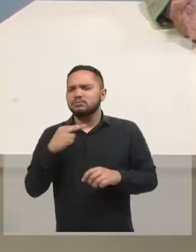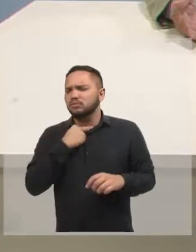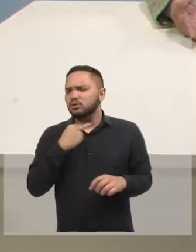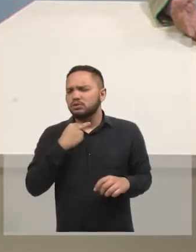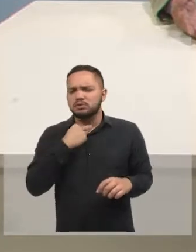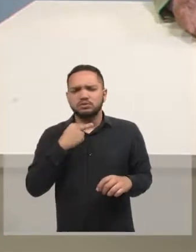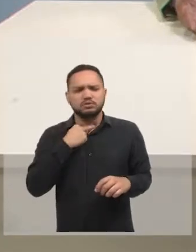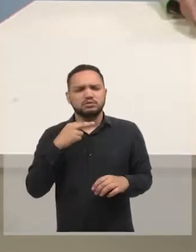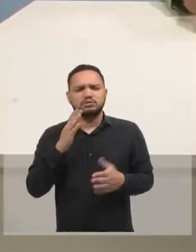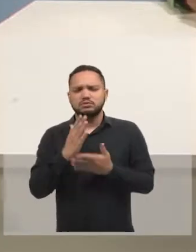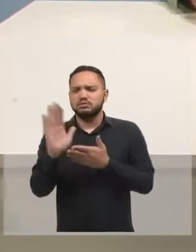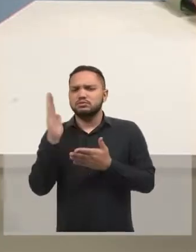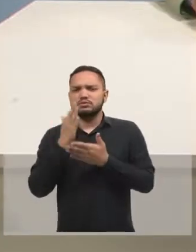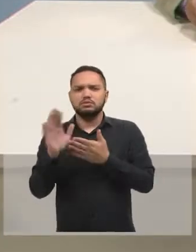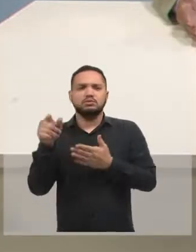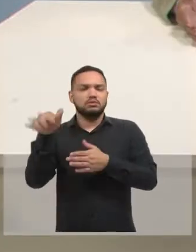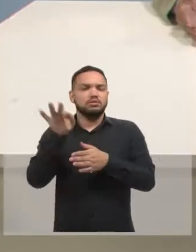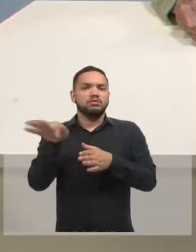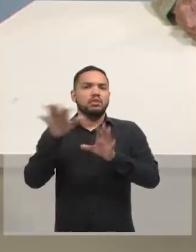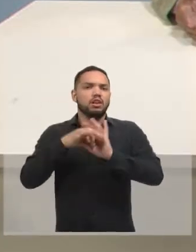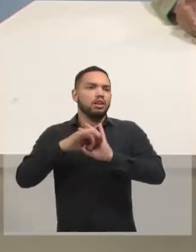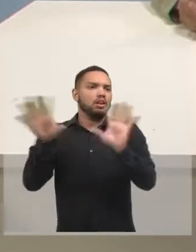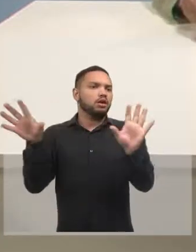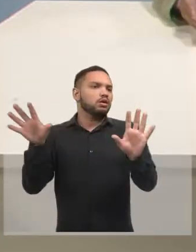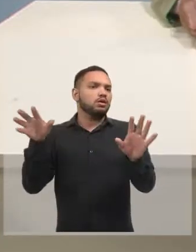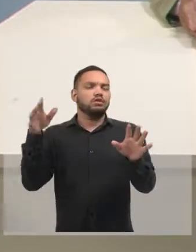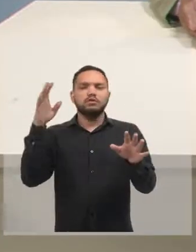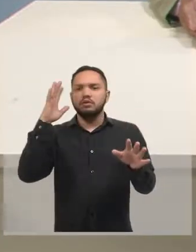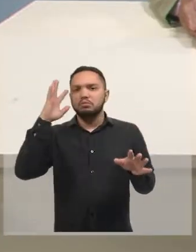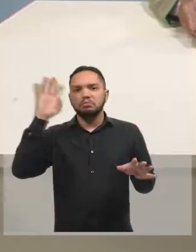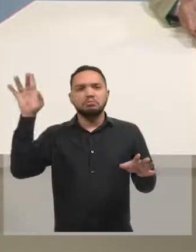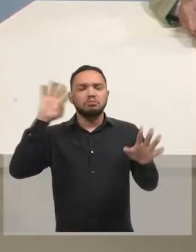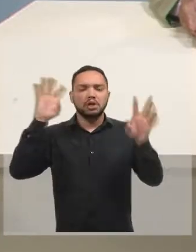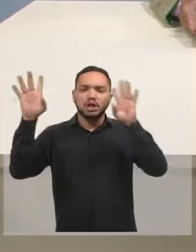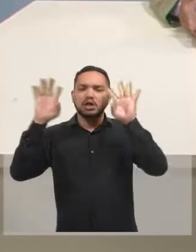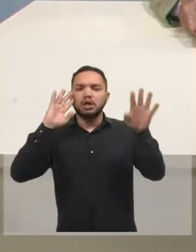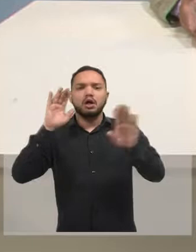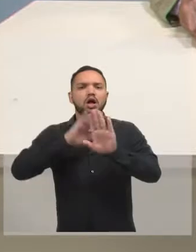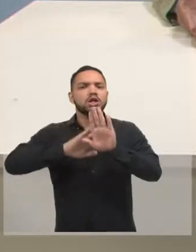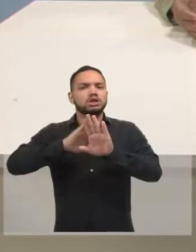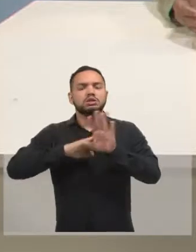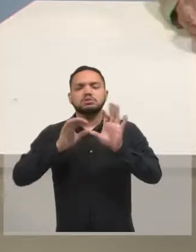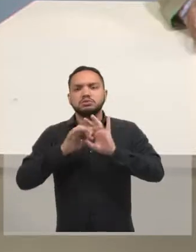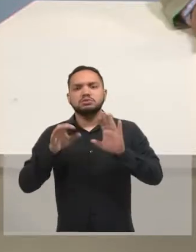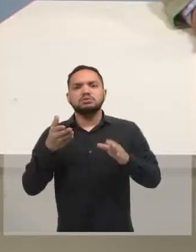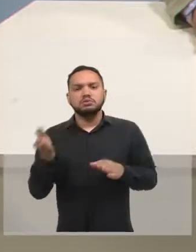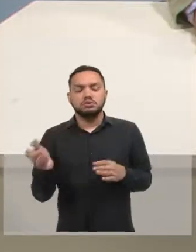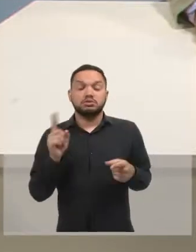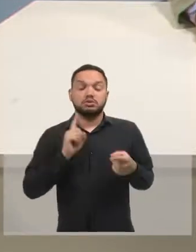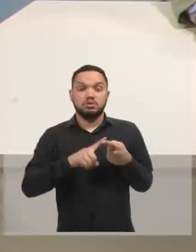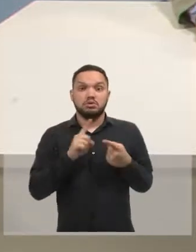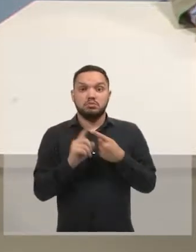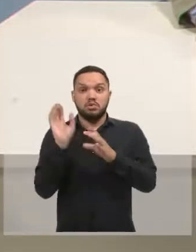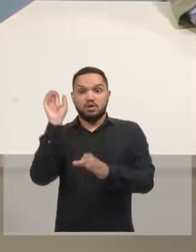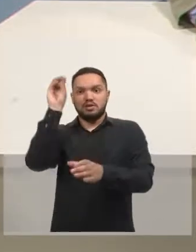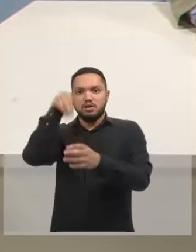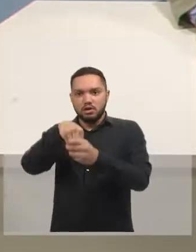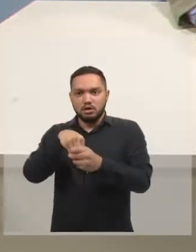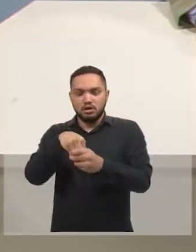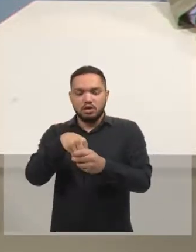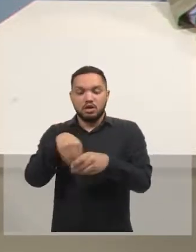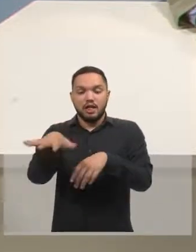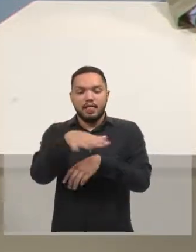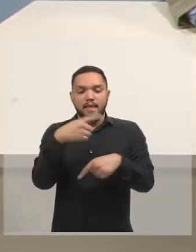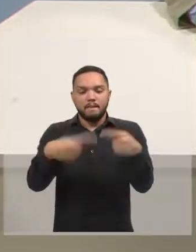ela precisa ter a sua liberdade de expressão, de pensamento. E o debate de ideias que vai acontecer